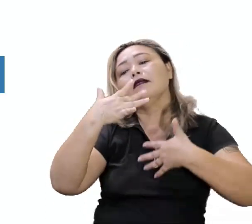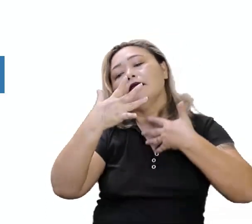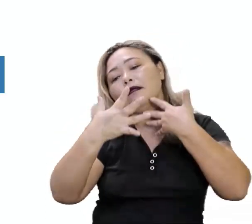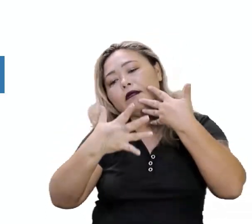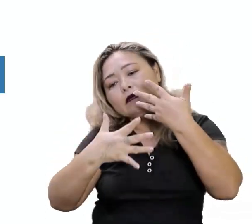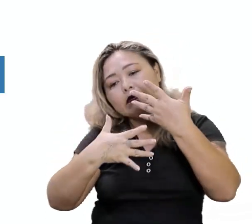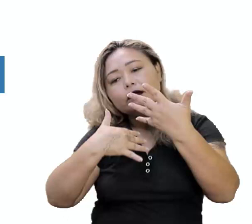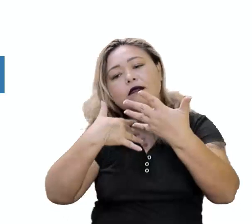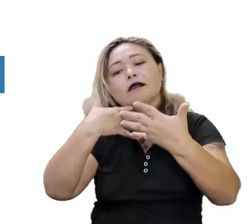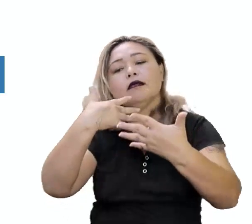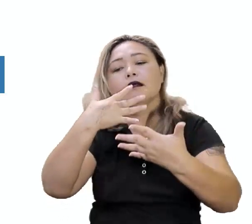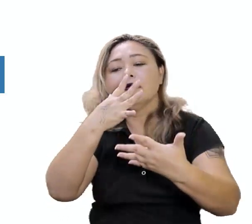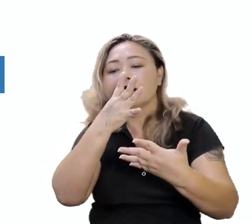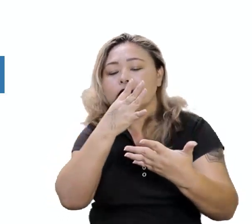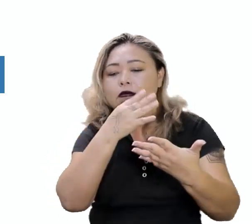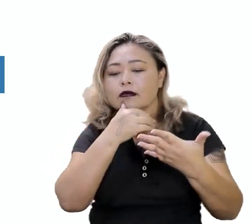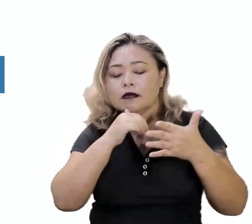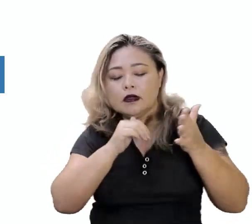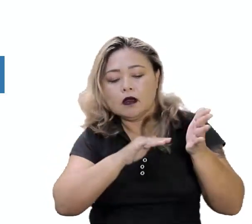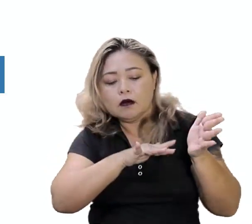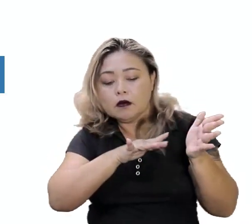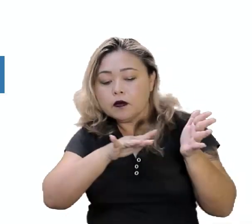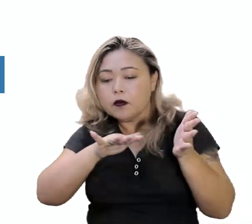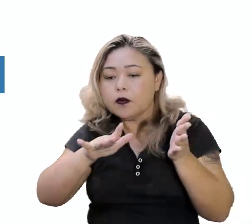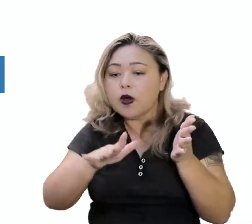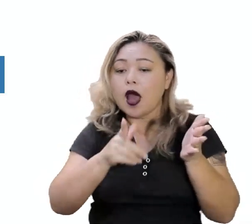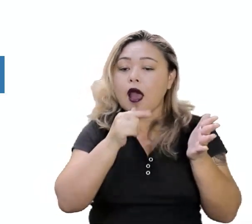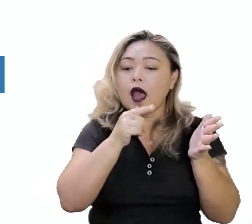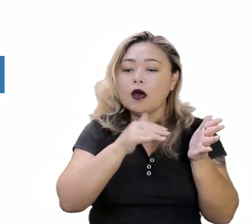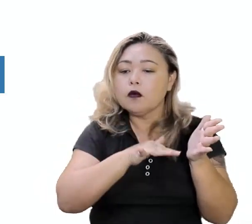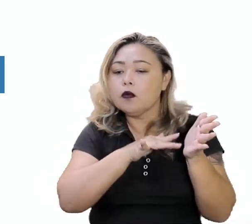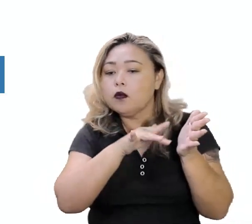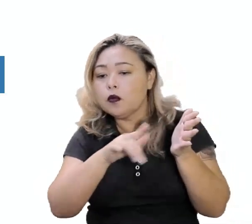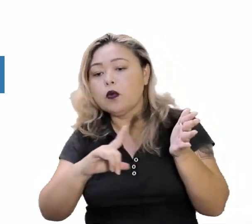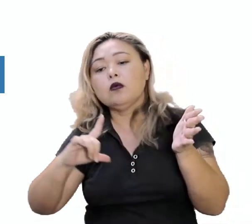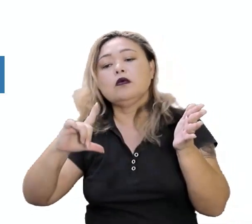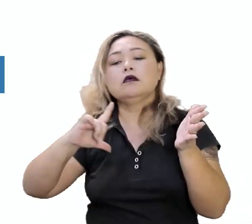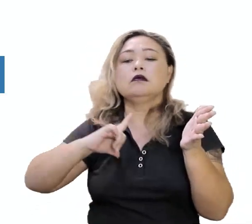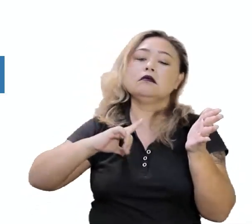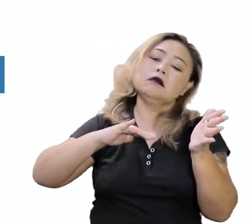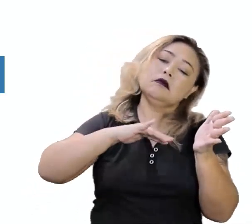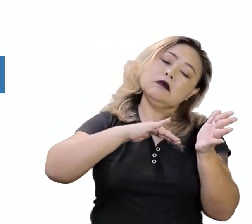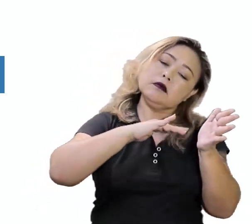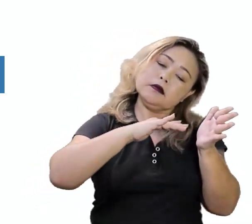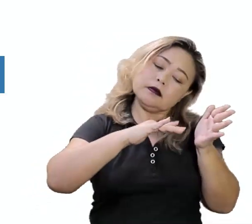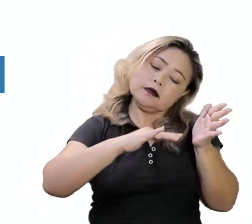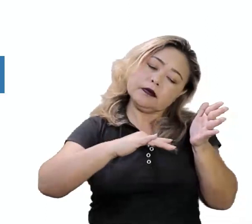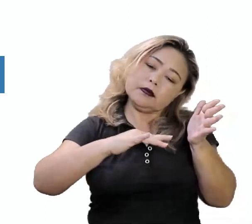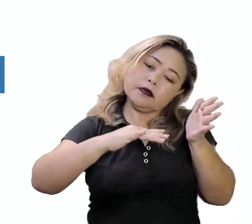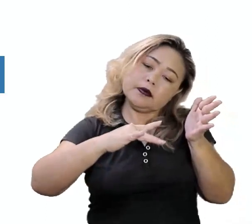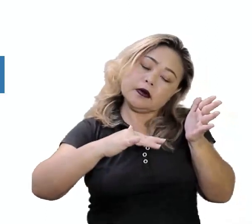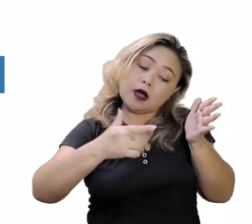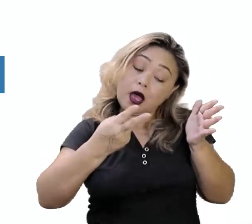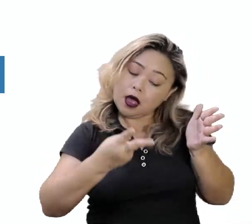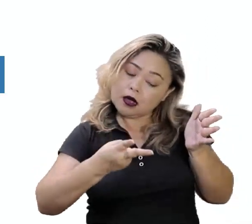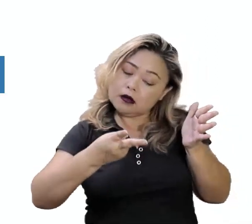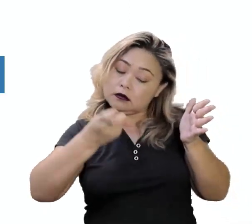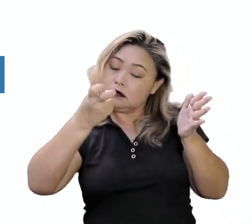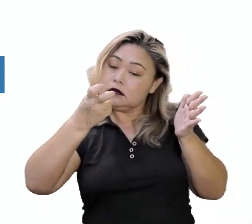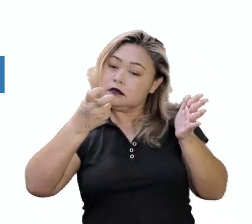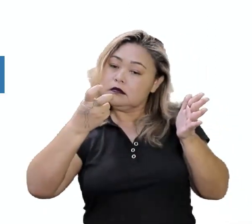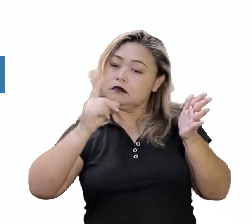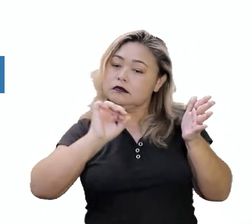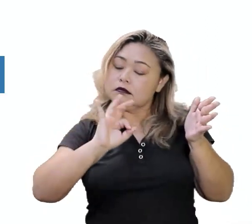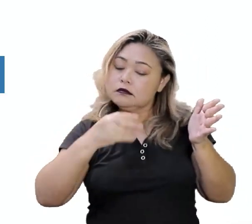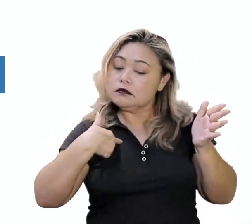Lênticos, ou seja, a correnteza pode não estar presente ou pode estar bem tão imperceptível que a gente não ouve.